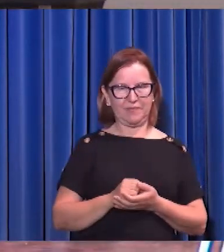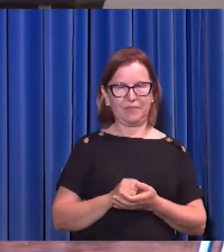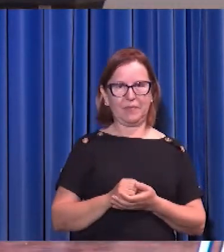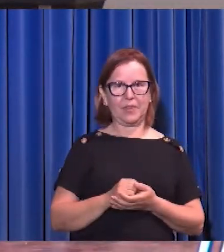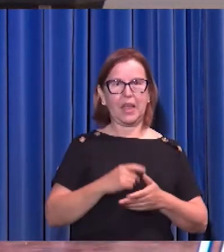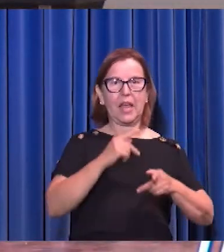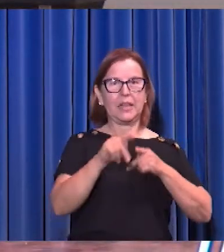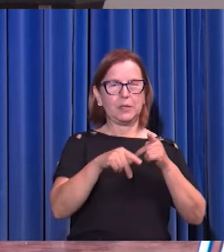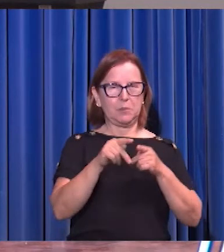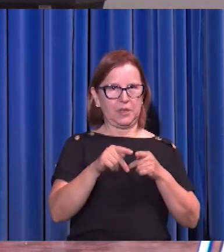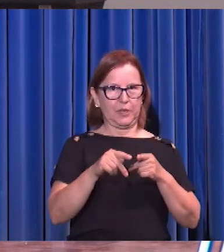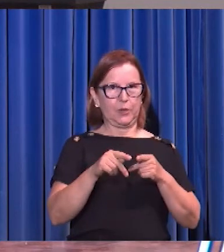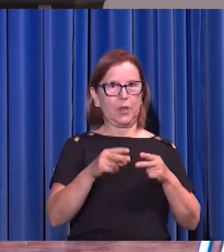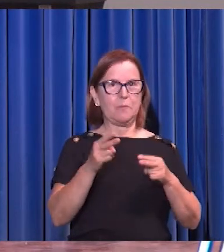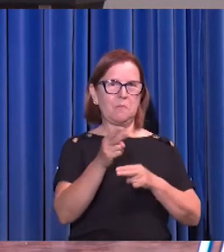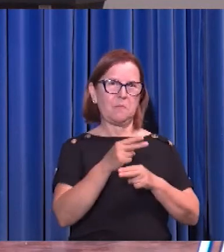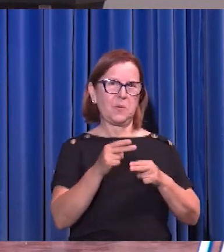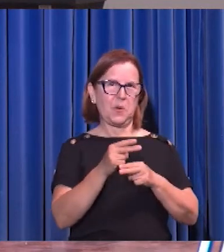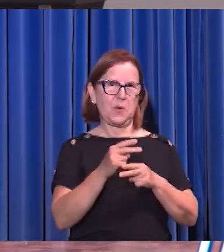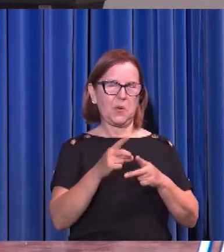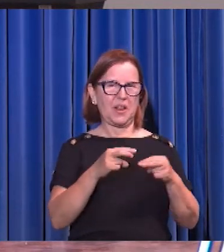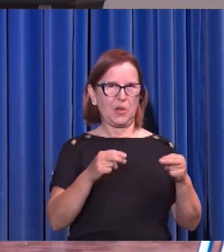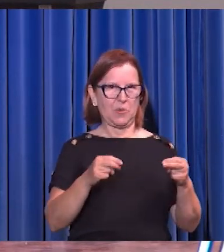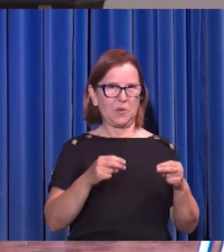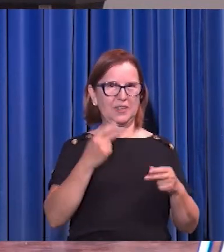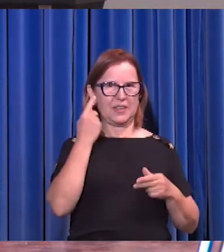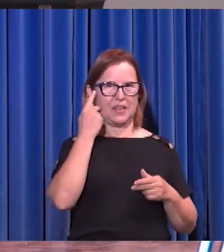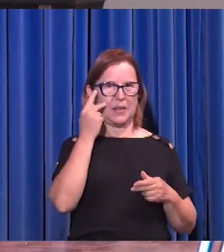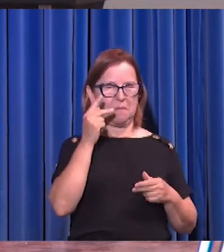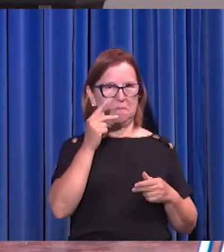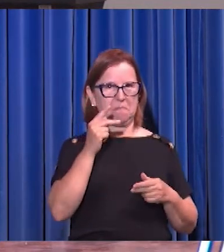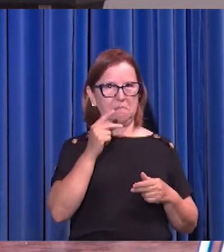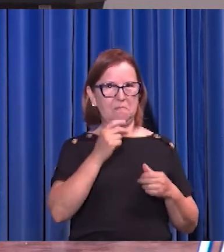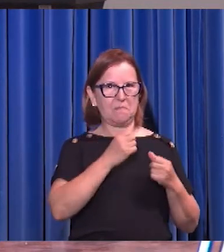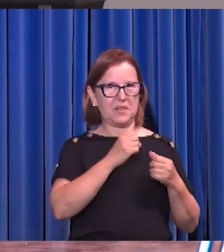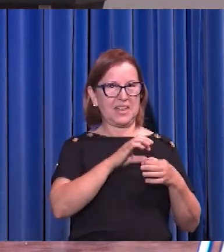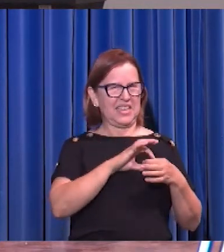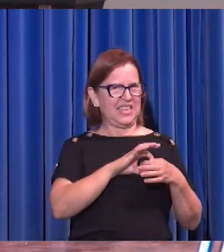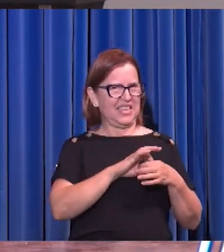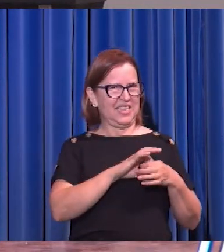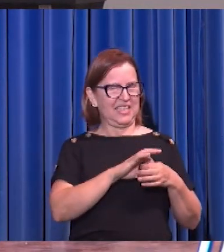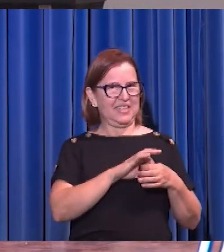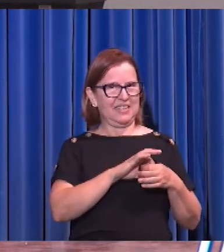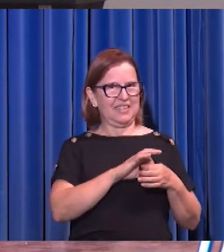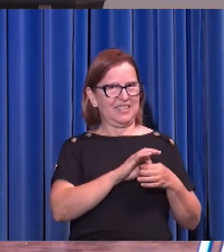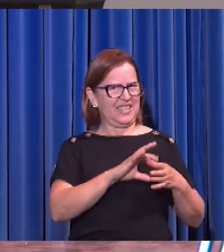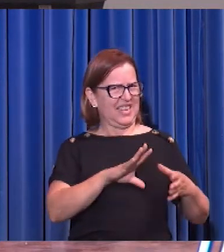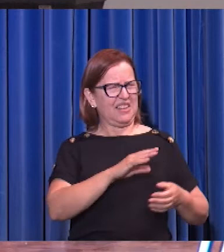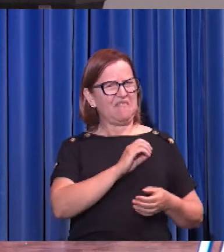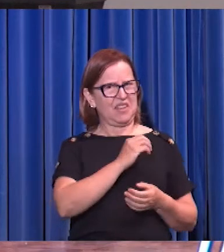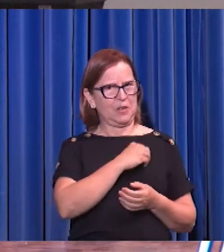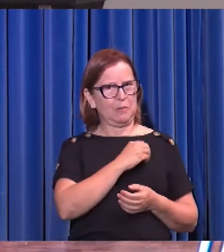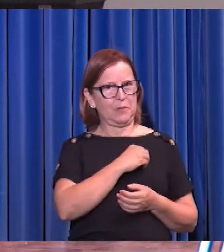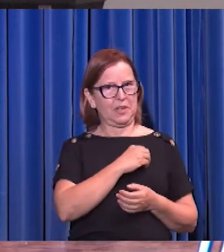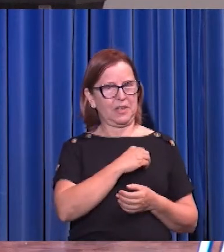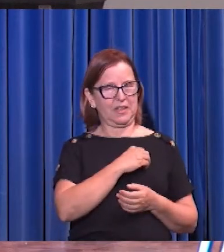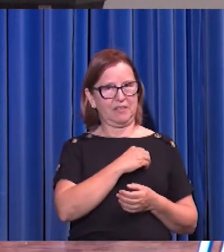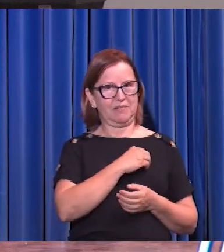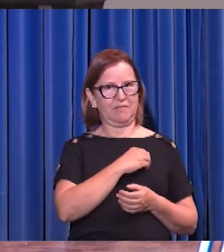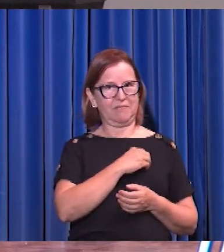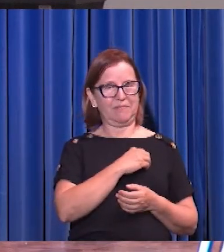pecado. O homem que confia na religião em vez de olhar para Cristo estará eternamente perdido, fecha